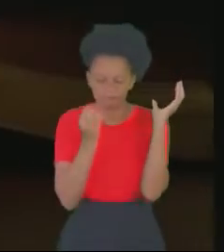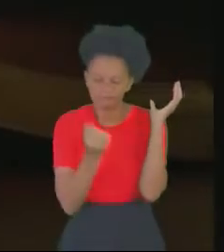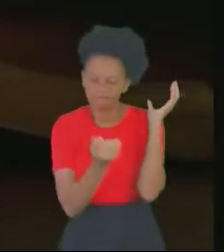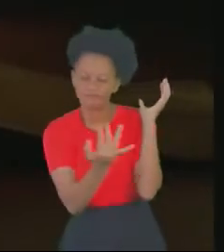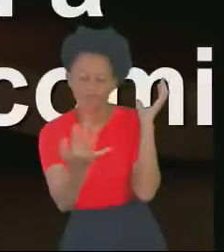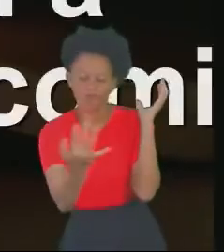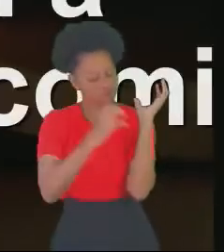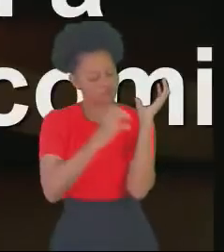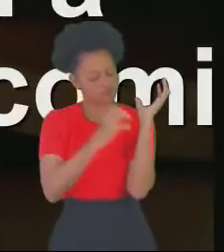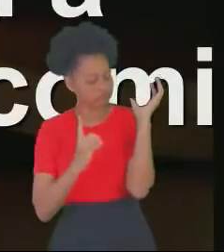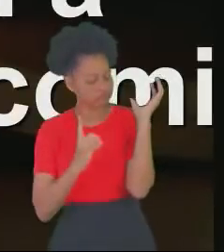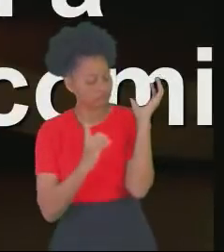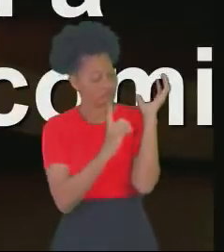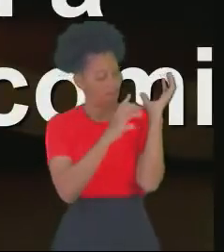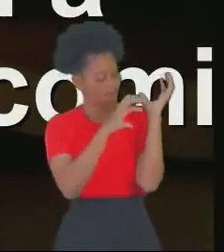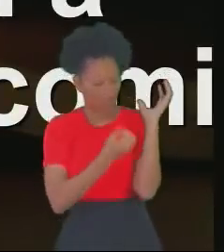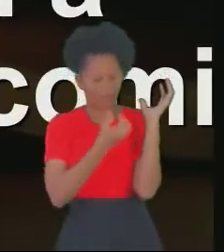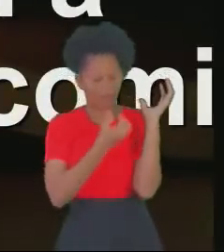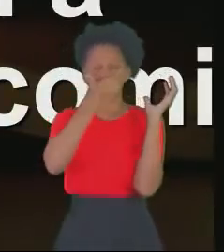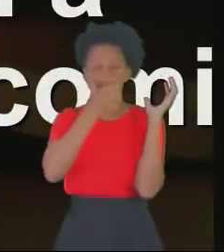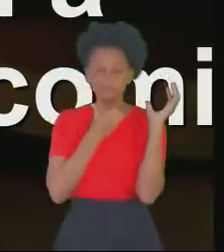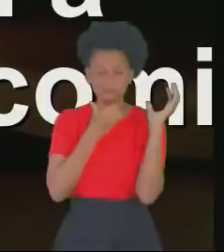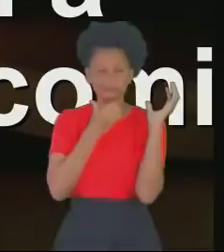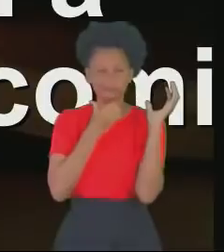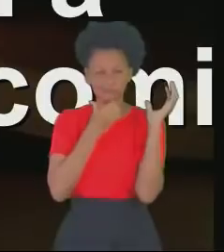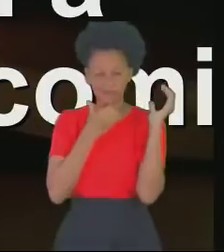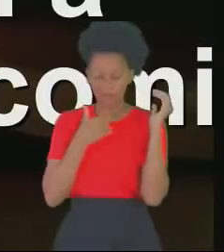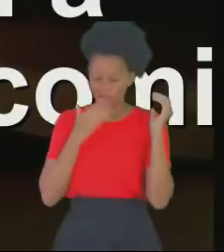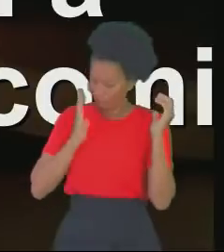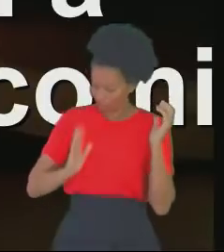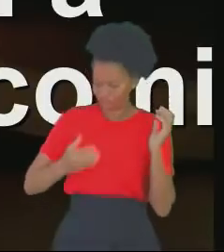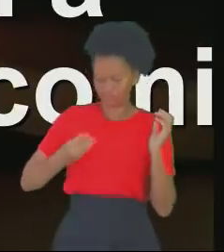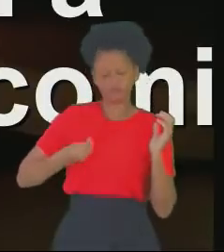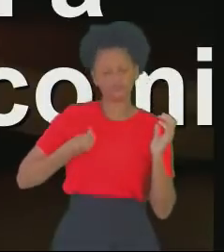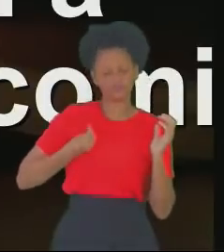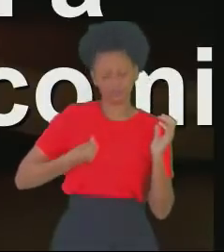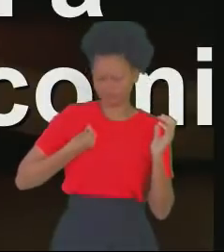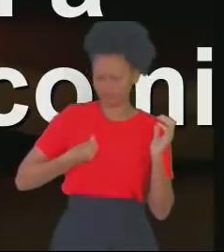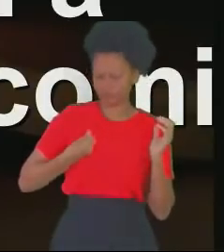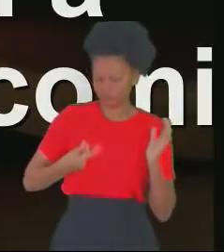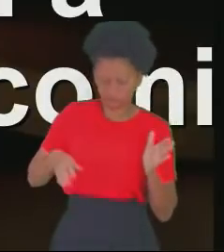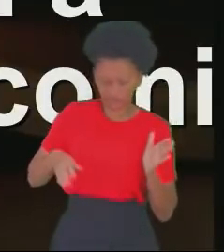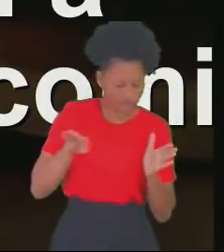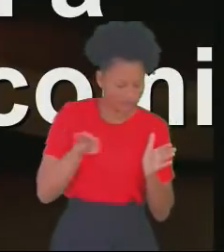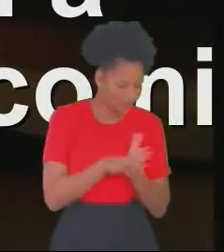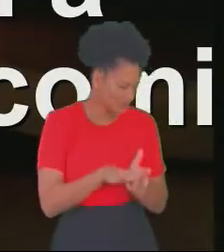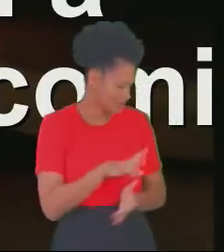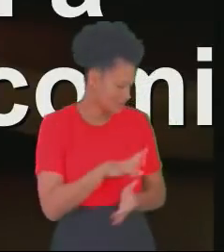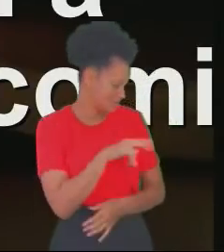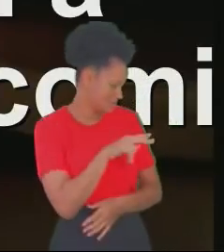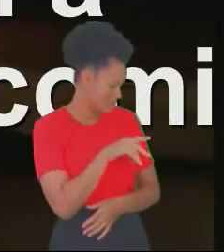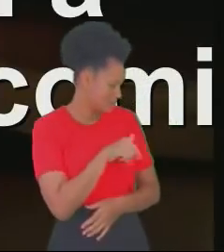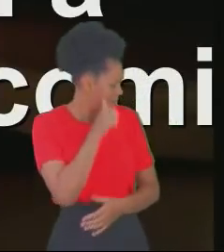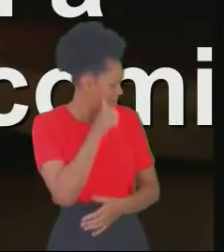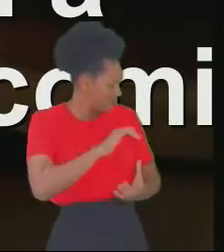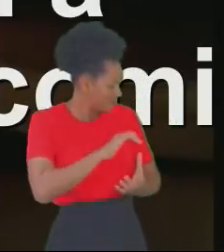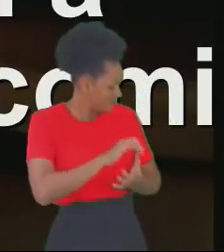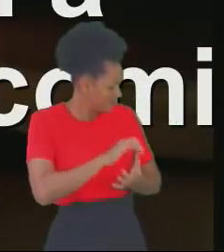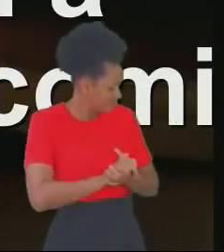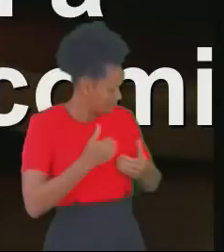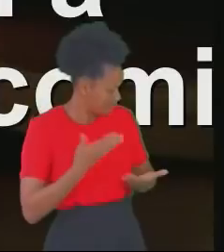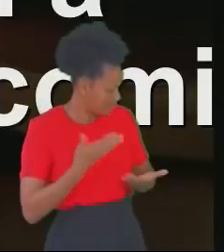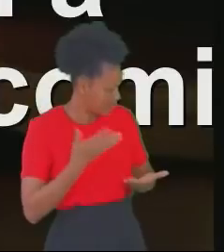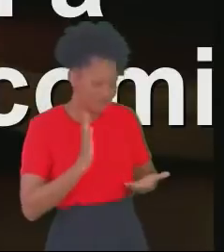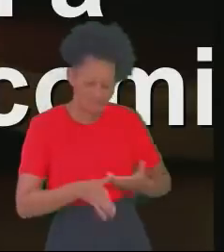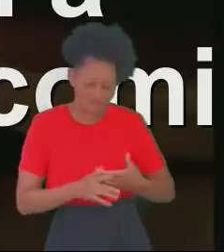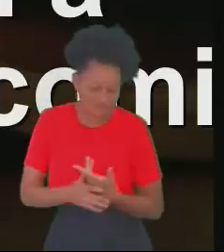excelentes. Já vim para o meu jardim, irmã minha, minha esposa. Colhi a minha